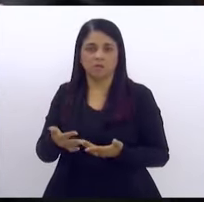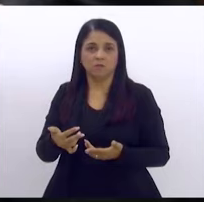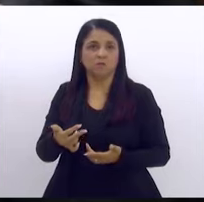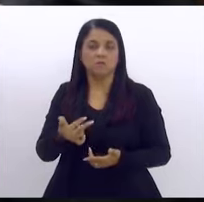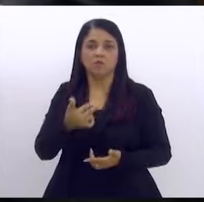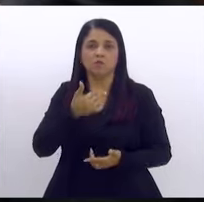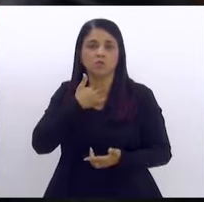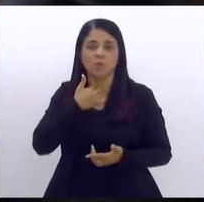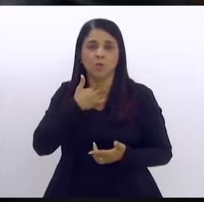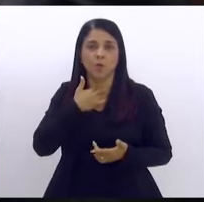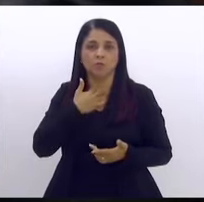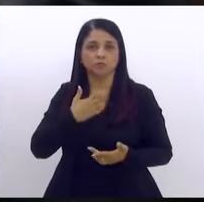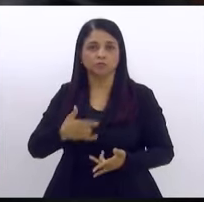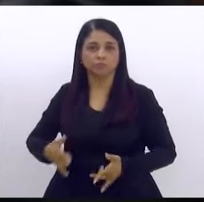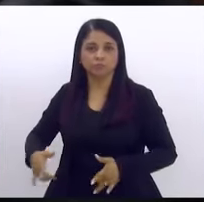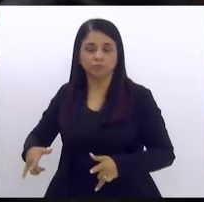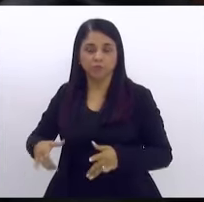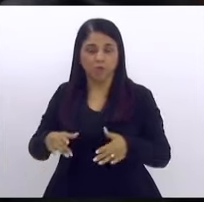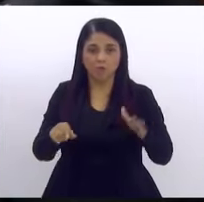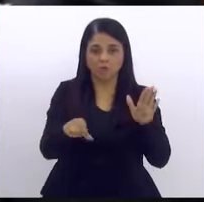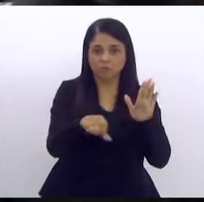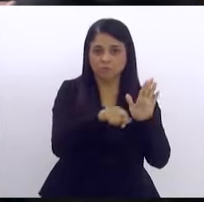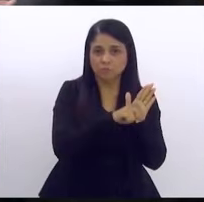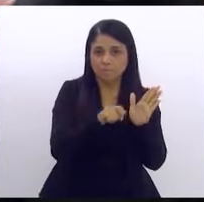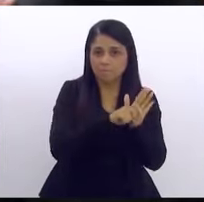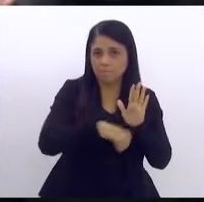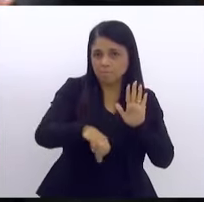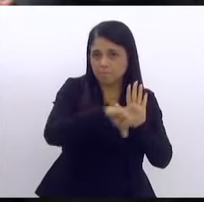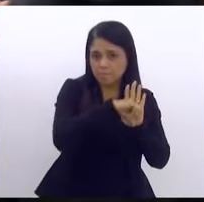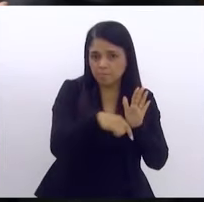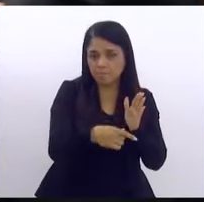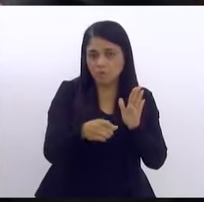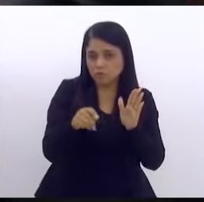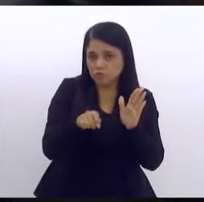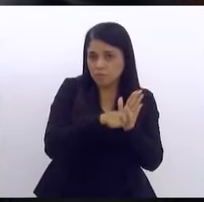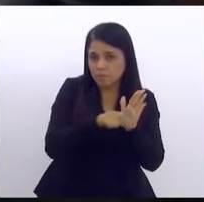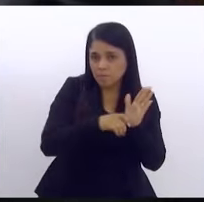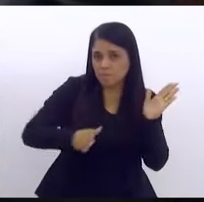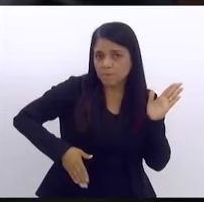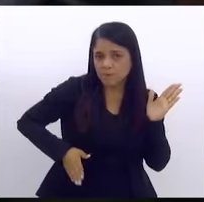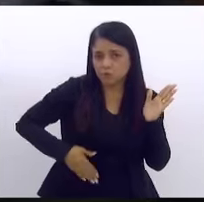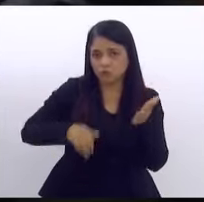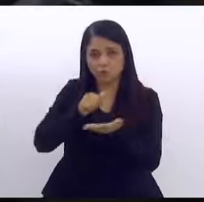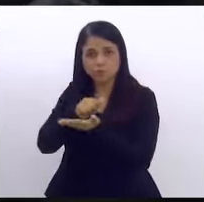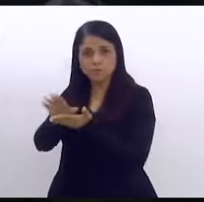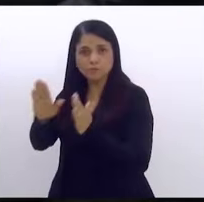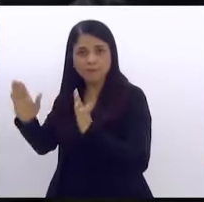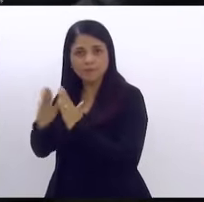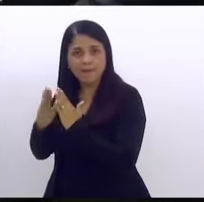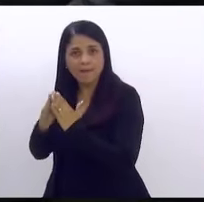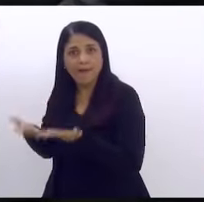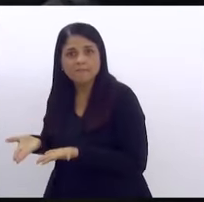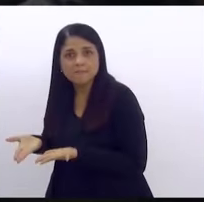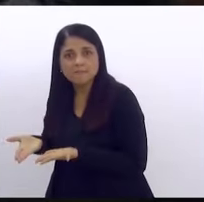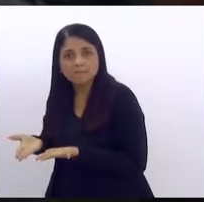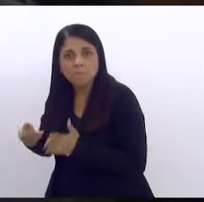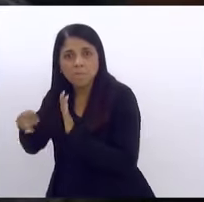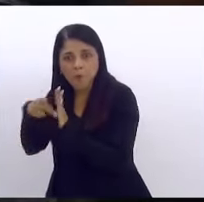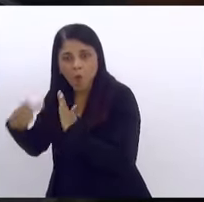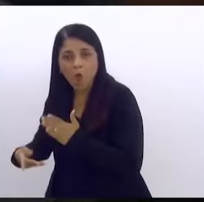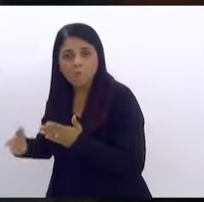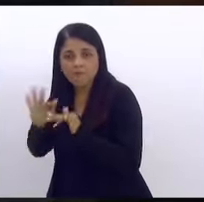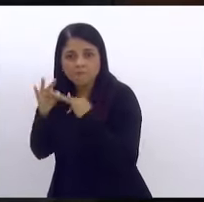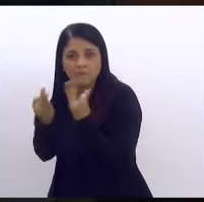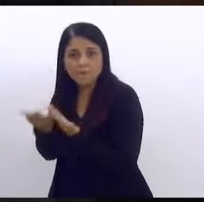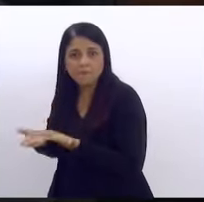paralelo tomar o território da população de bem e expulsar Rodrigo Amorim, um cidadão de bem da sua casa, da sua residência, porque